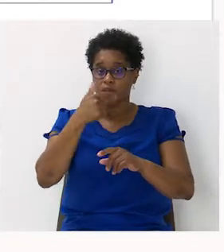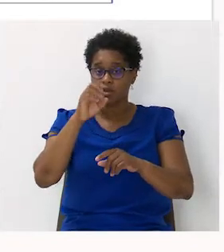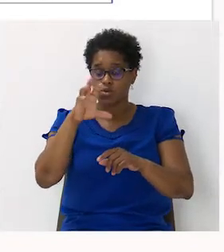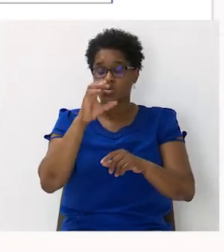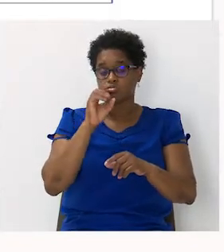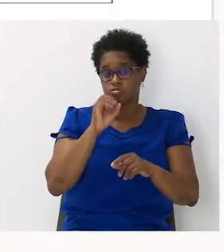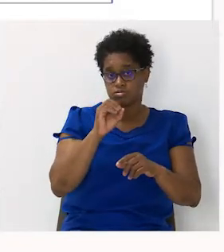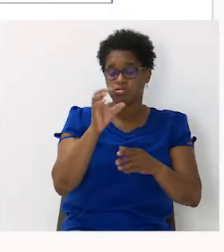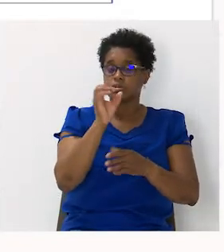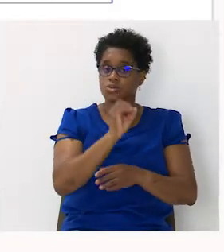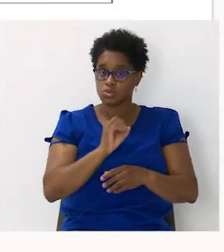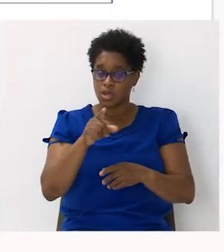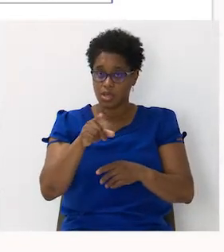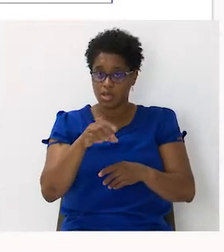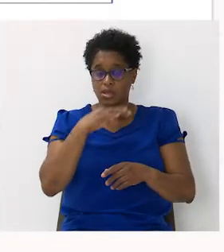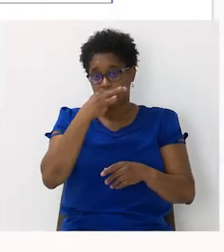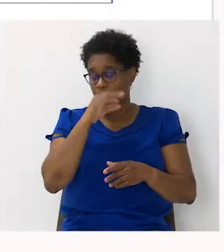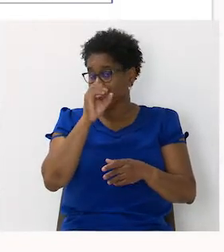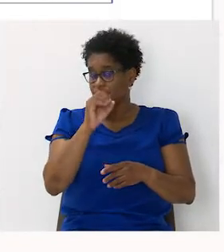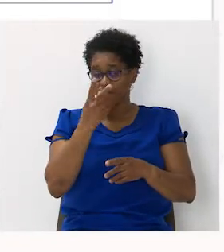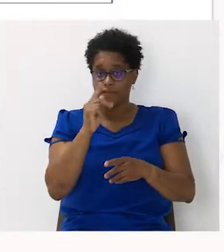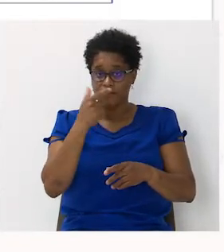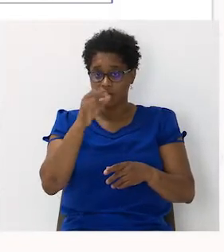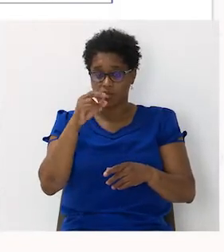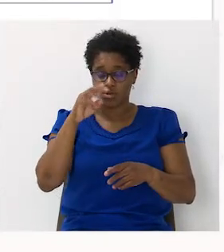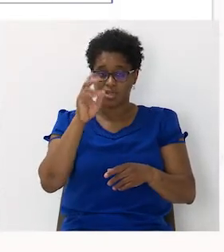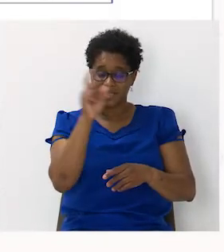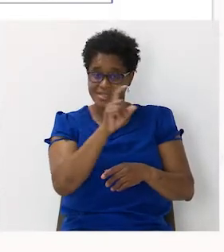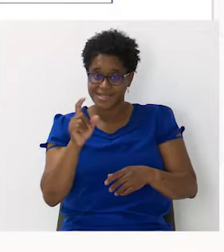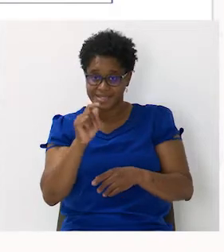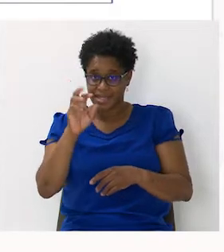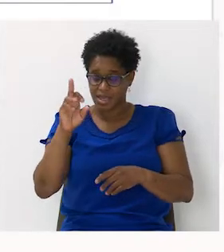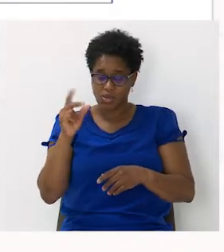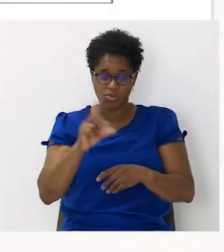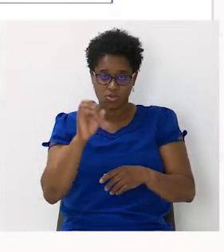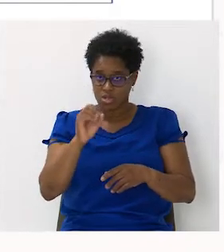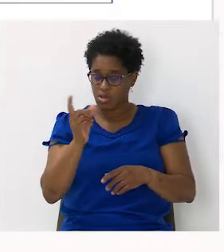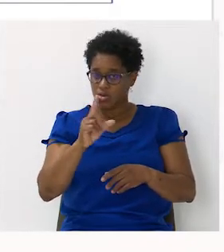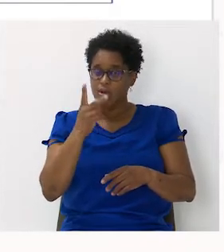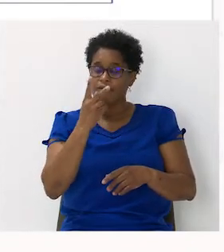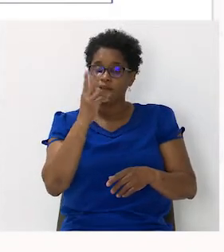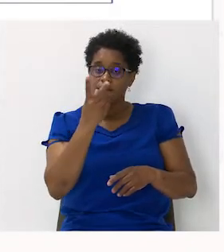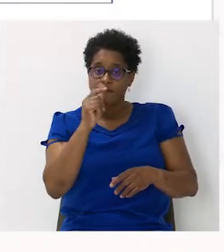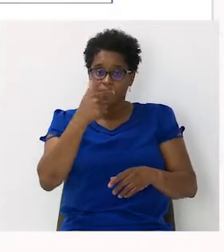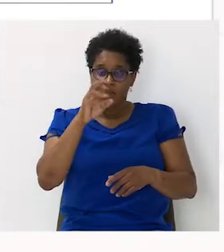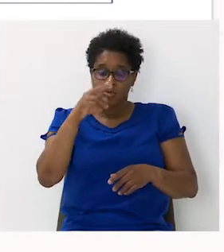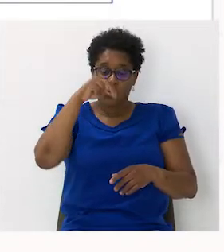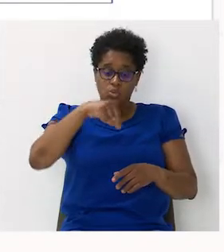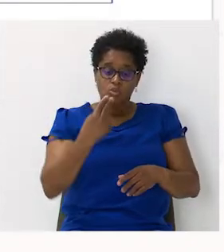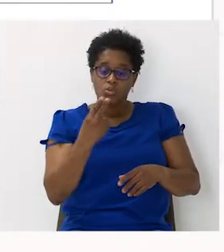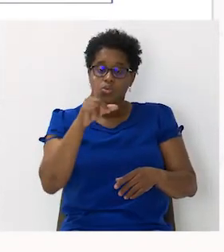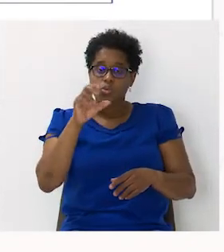atenção, aqui não se diz vetor zero, mas sim vetor nulo, mais um vetor